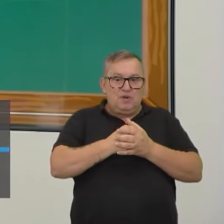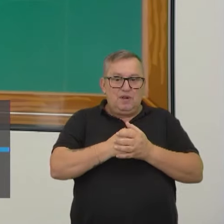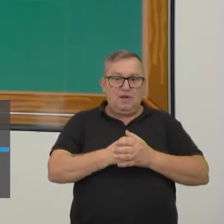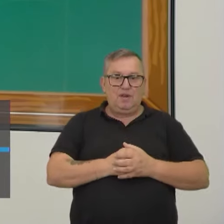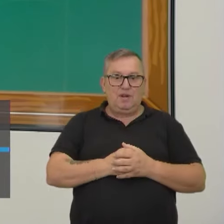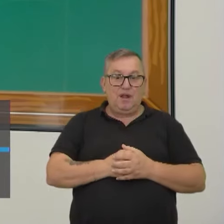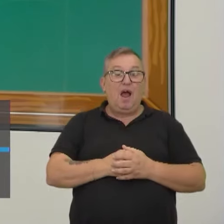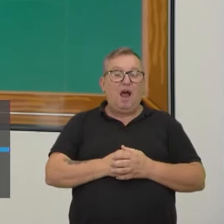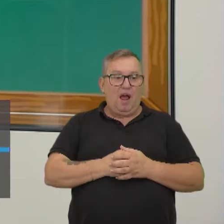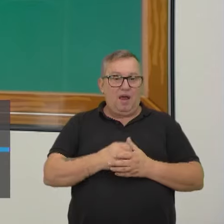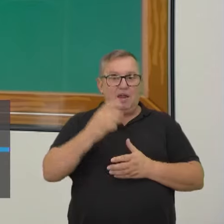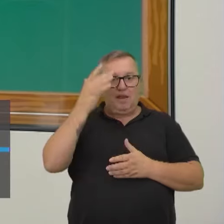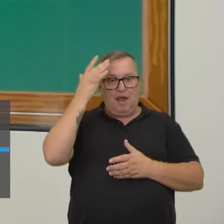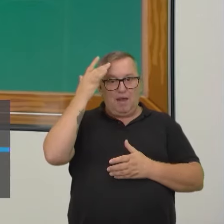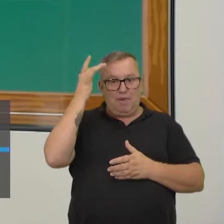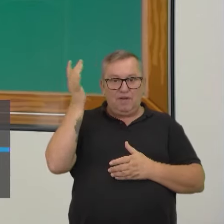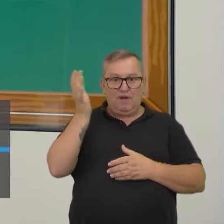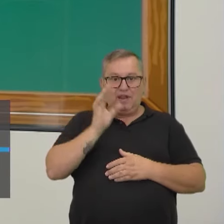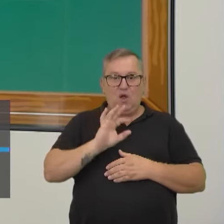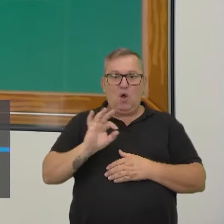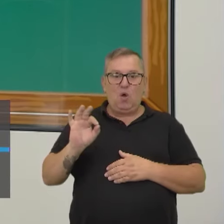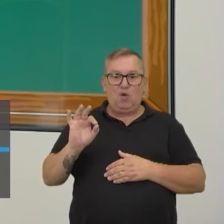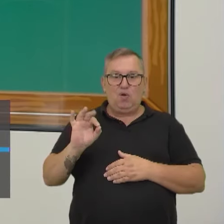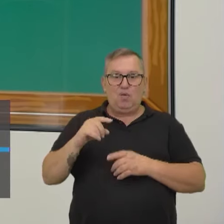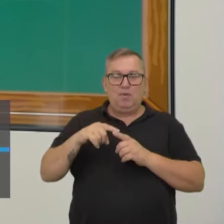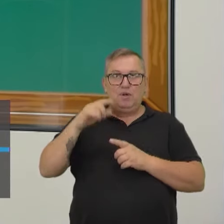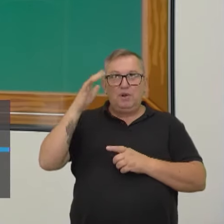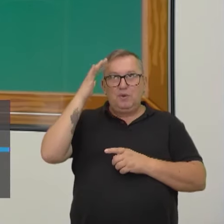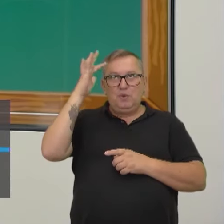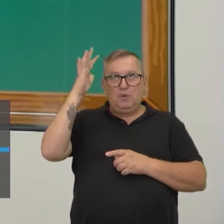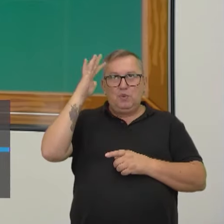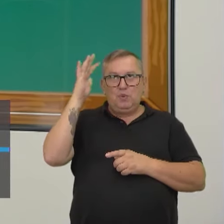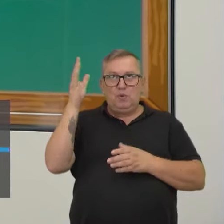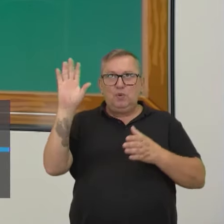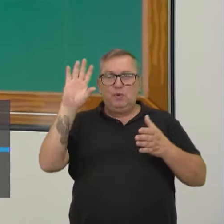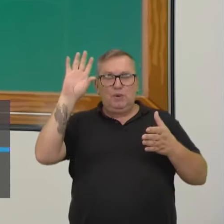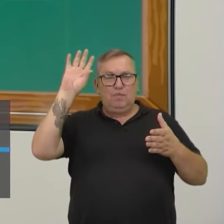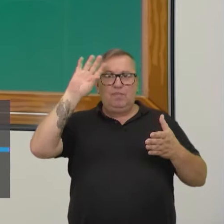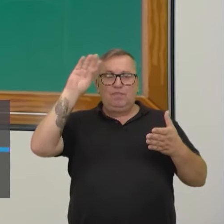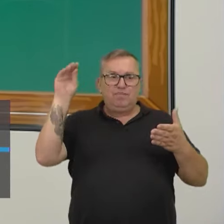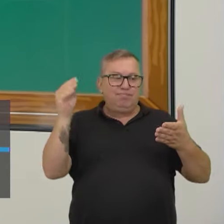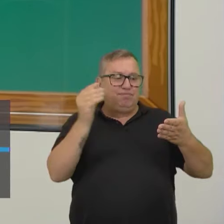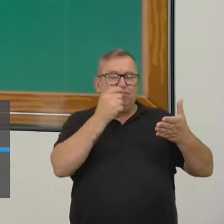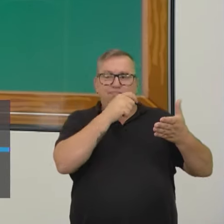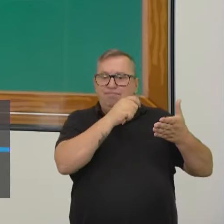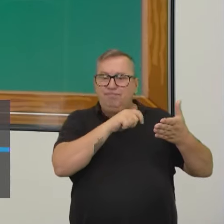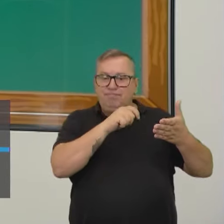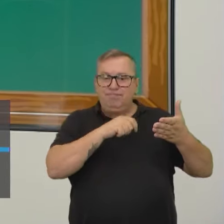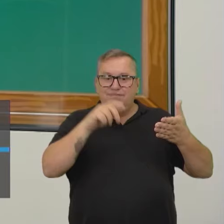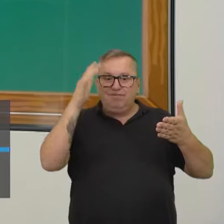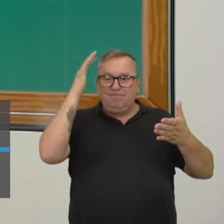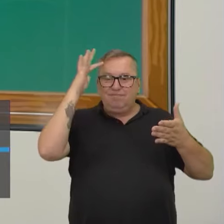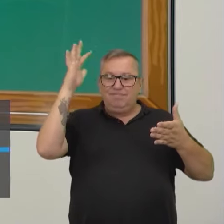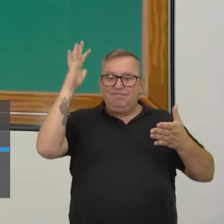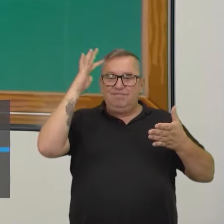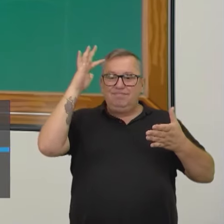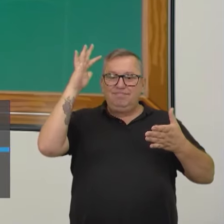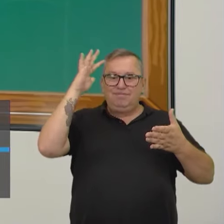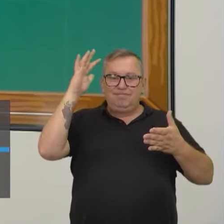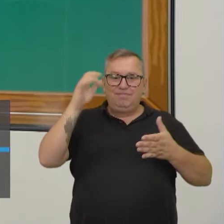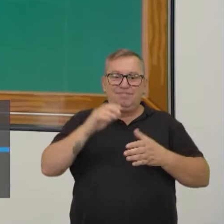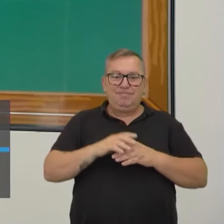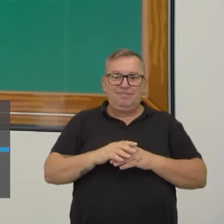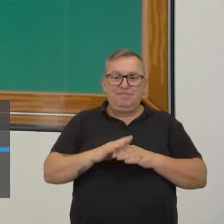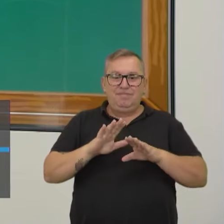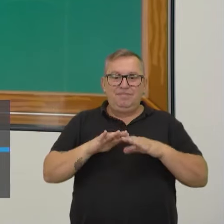seguinte seja muito positiva. Ele garante ali, ali no imaginário daquele homem pré-histórico, quando ele